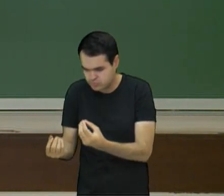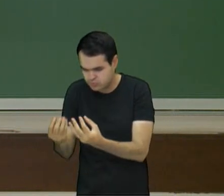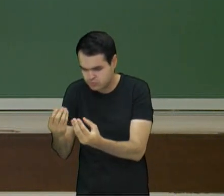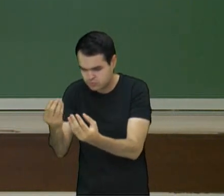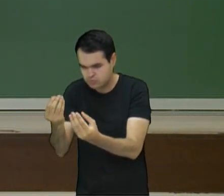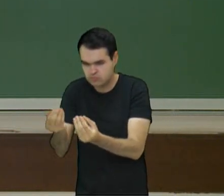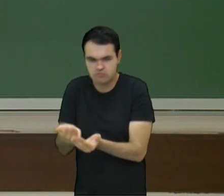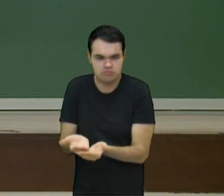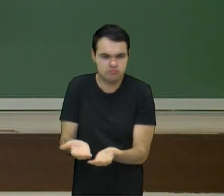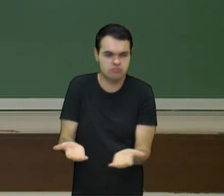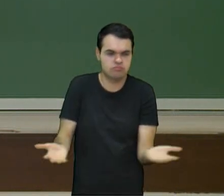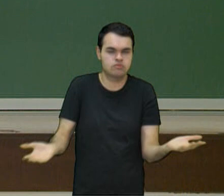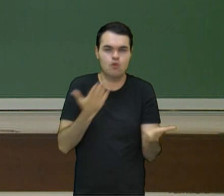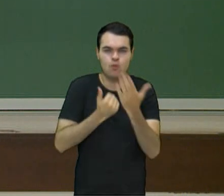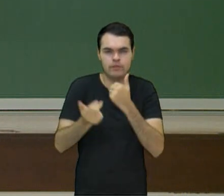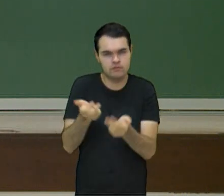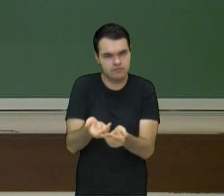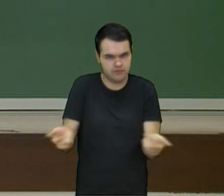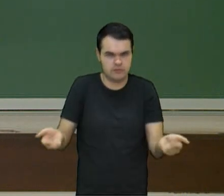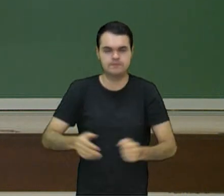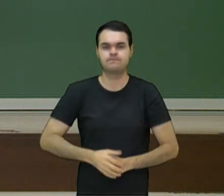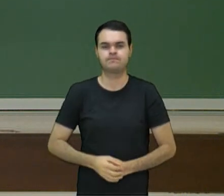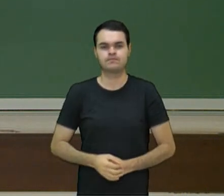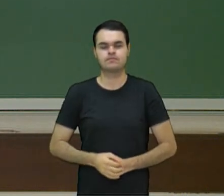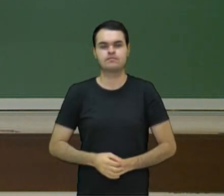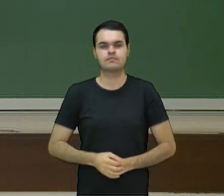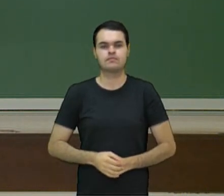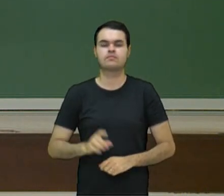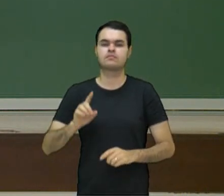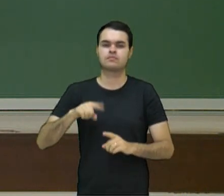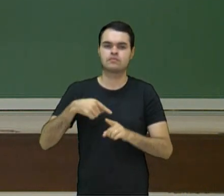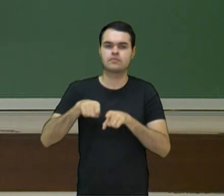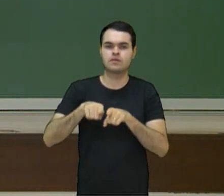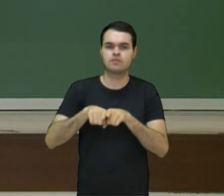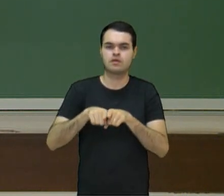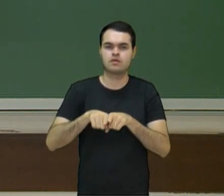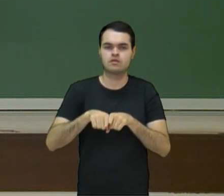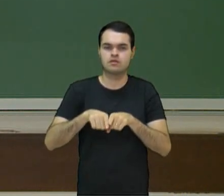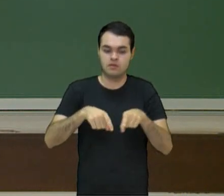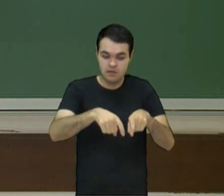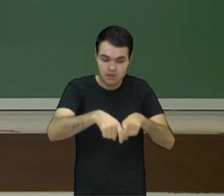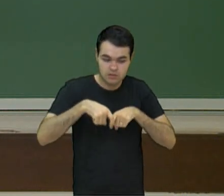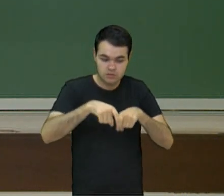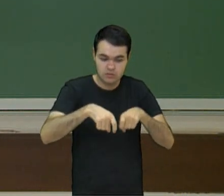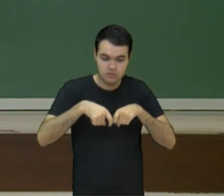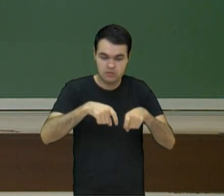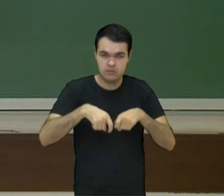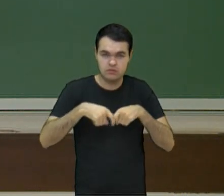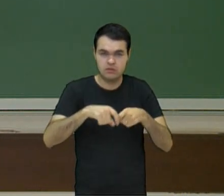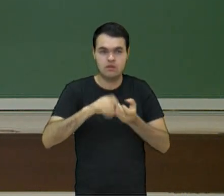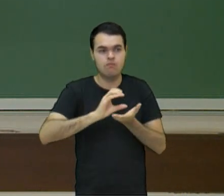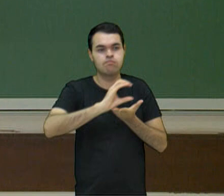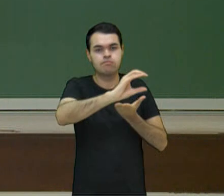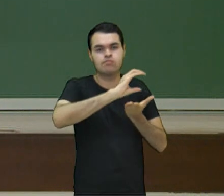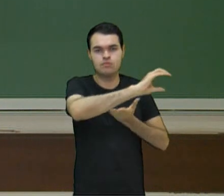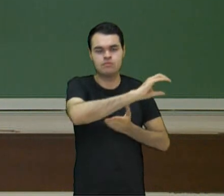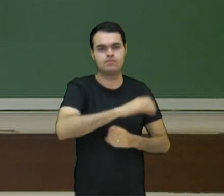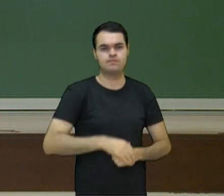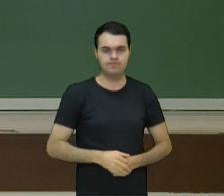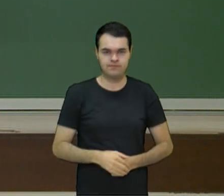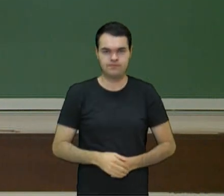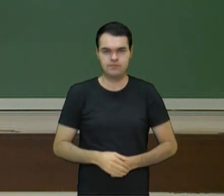e a comunidade ao qual ele está inserido, e temos a agricultura para exportação, o conhecido como o